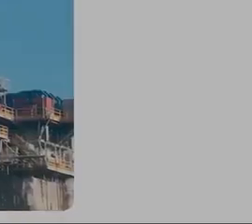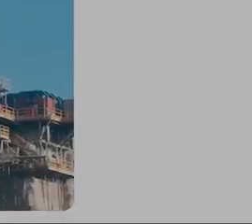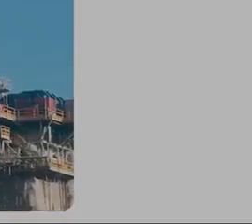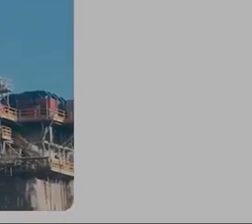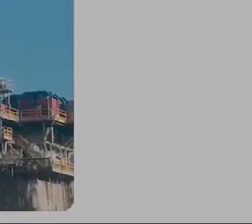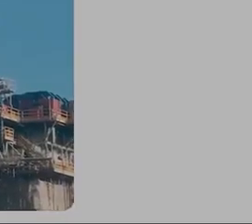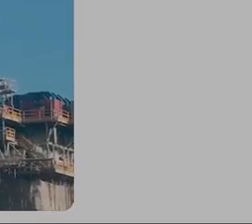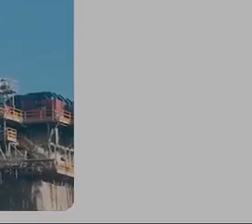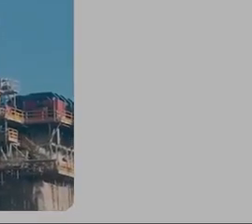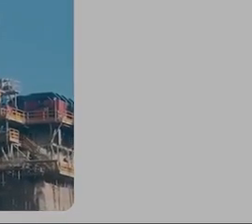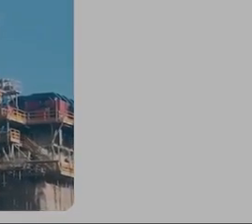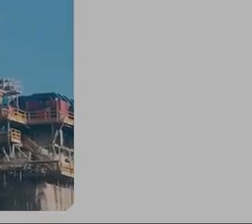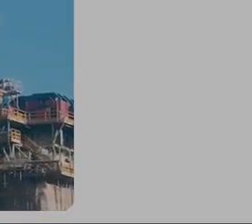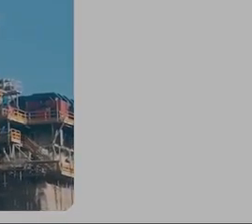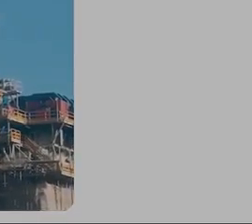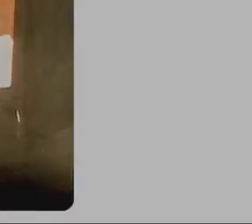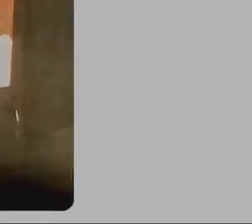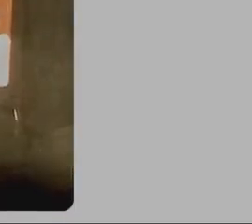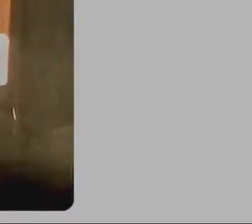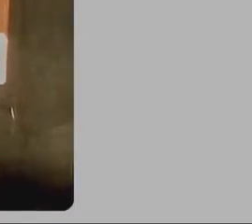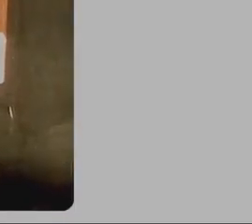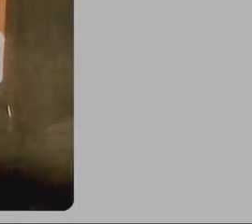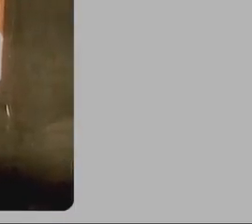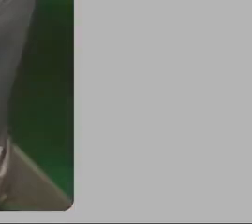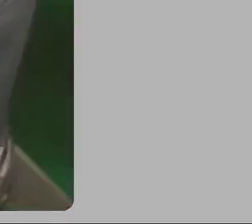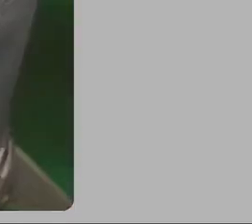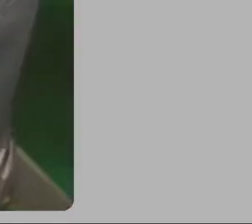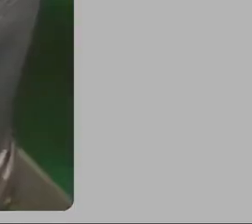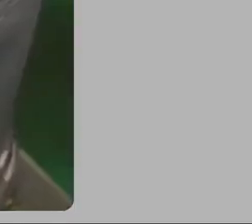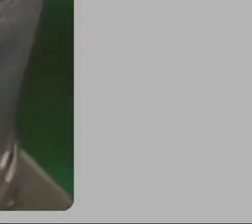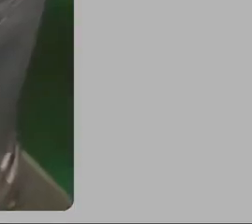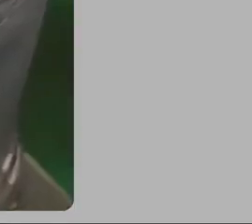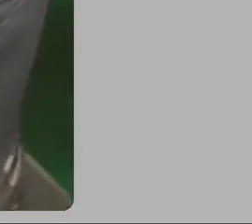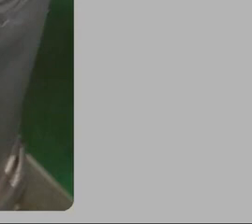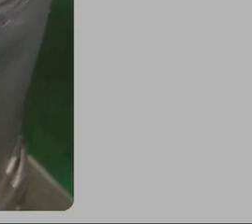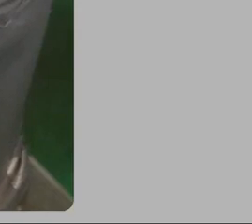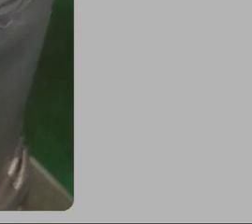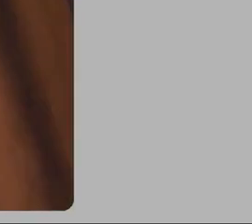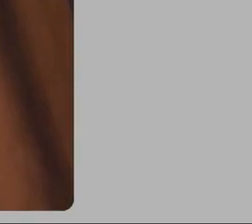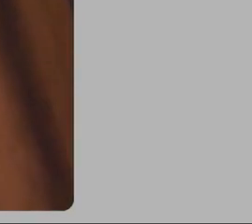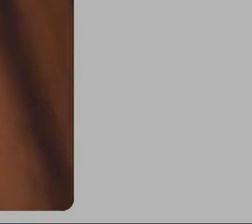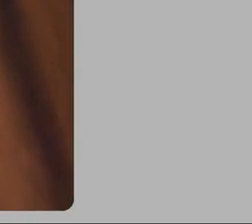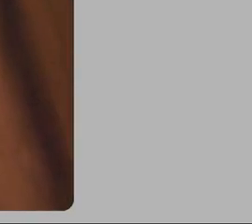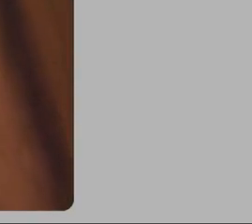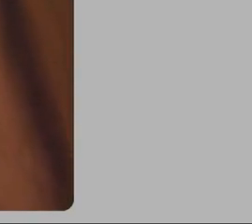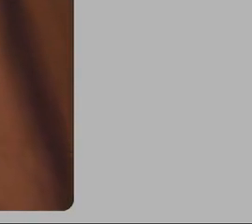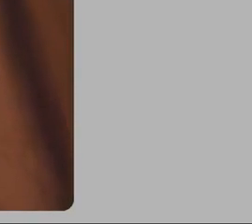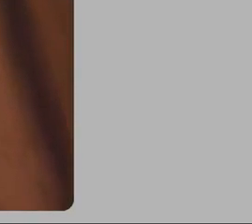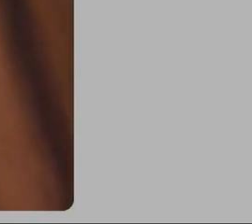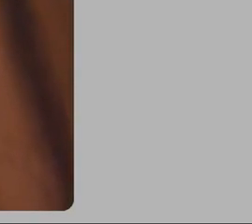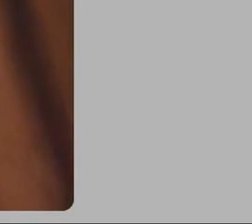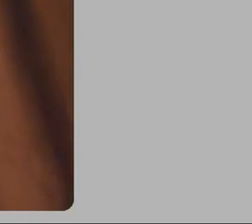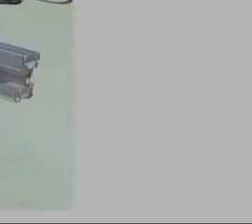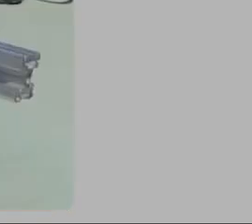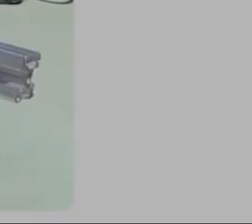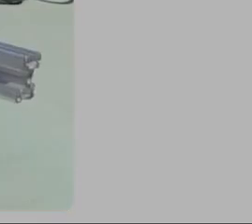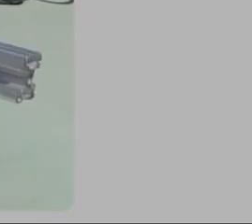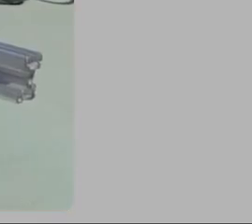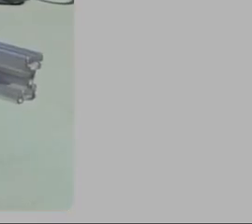e infraestrutura, com soluções em acesso, pintura industrial, isolamento térmico, habitáculo